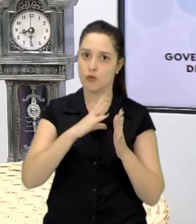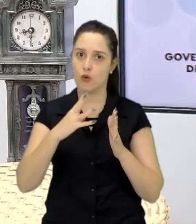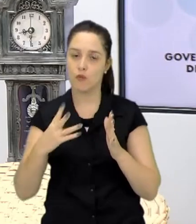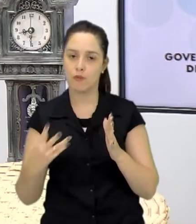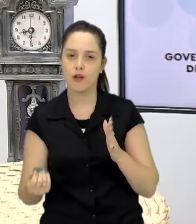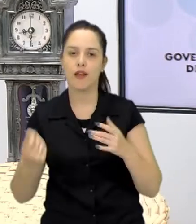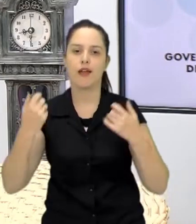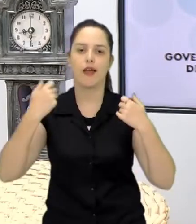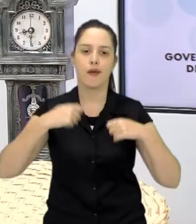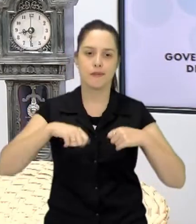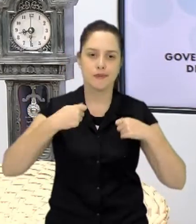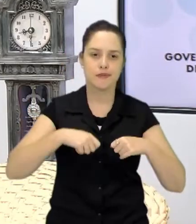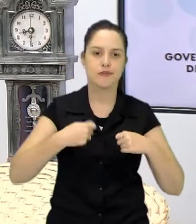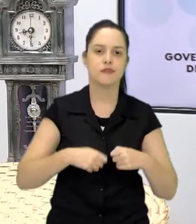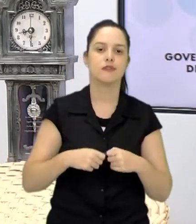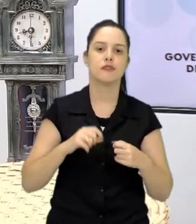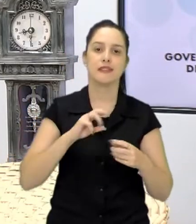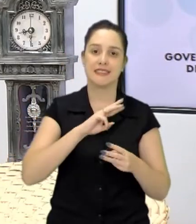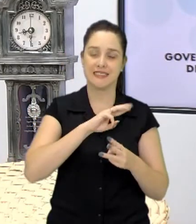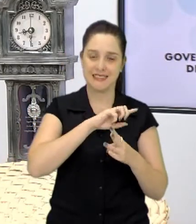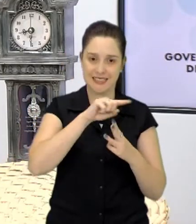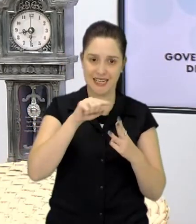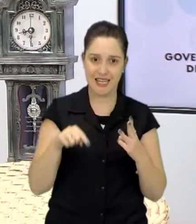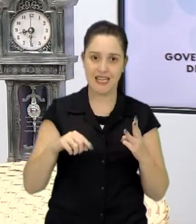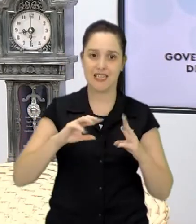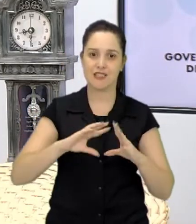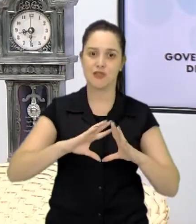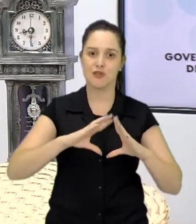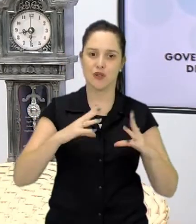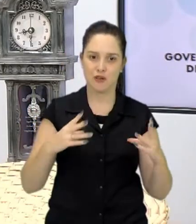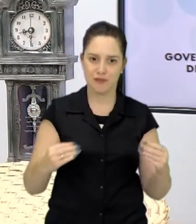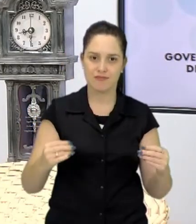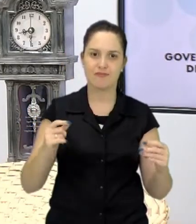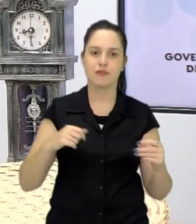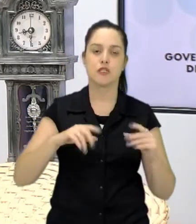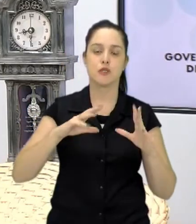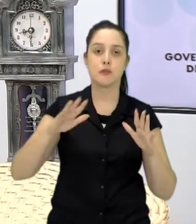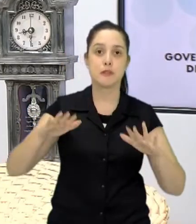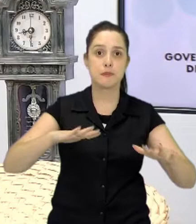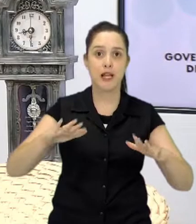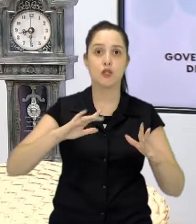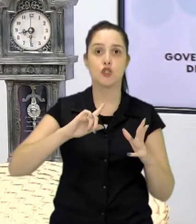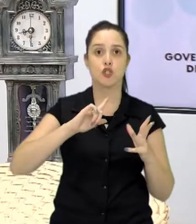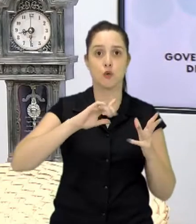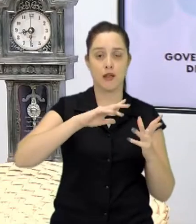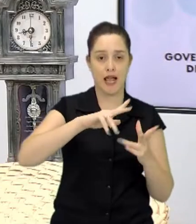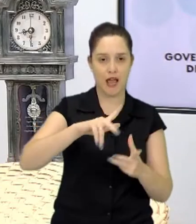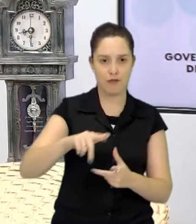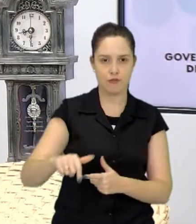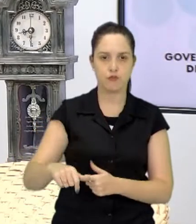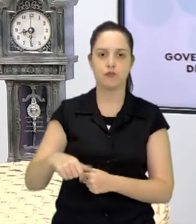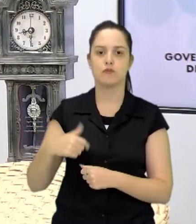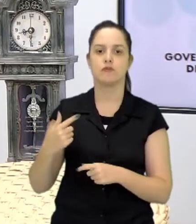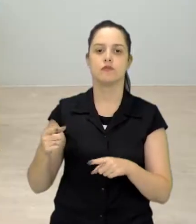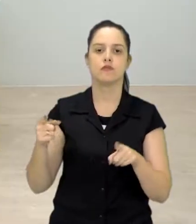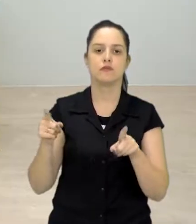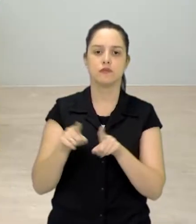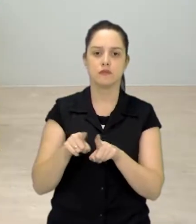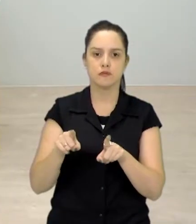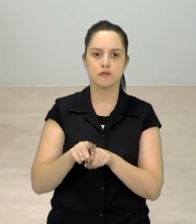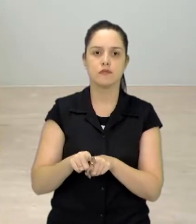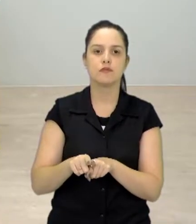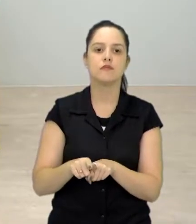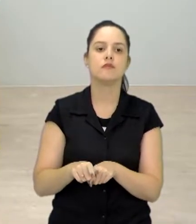isso que nós fizemos essa aula aqui com 3 componentes, né, que é transformações do espaço geográfico e sociedade, que é do professor Kleber. Isso. E o da professora, que